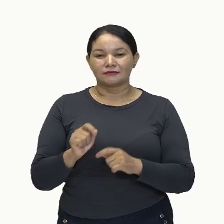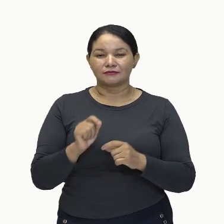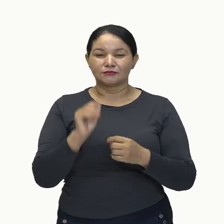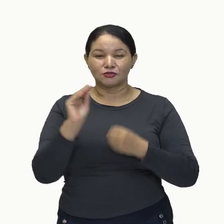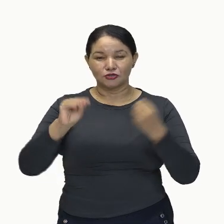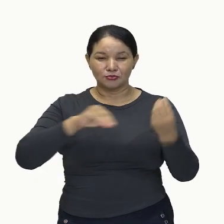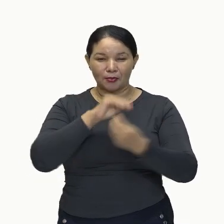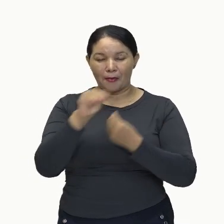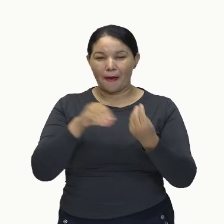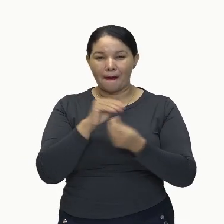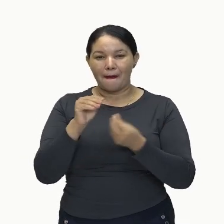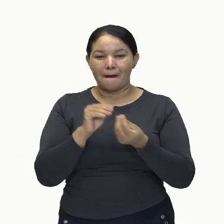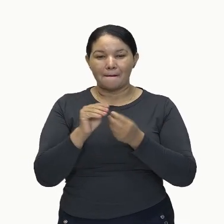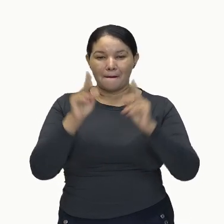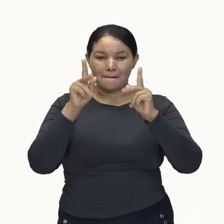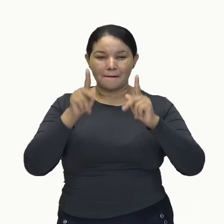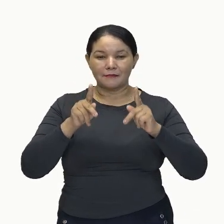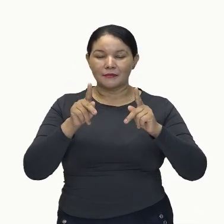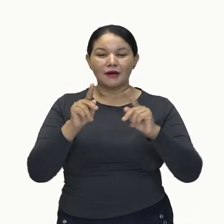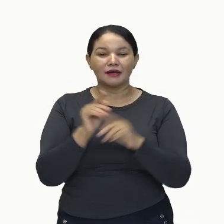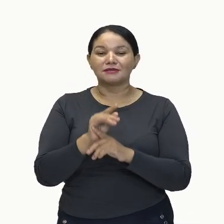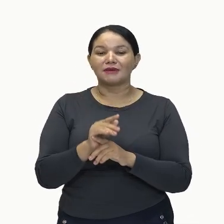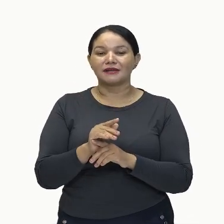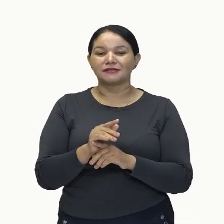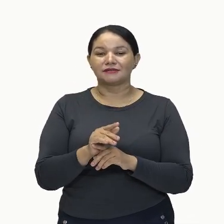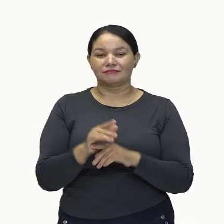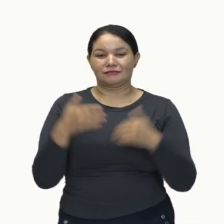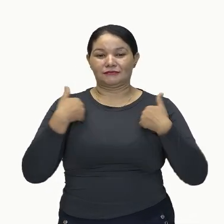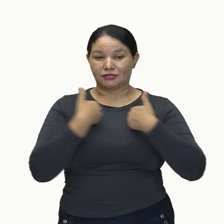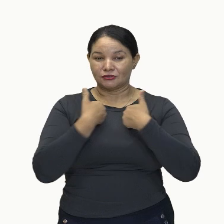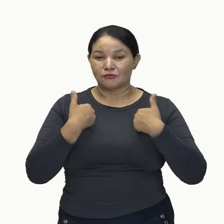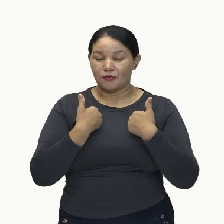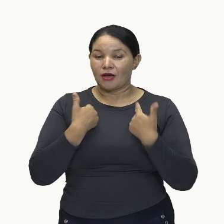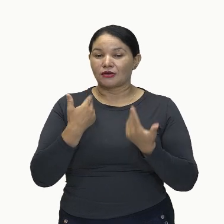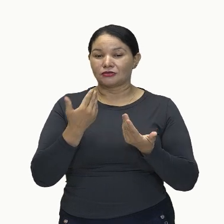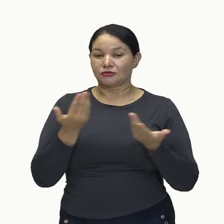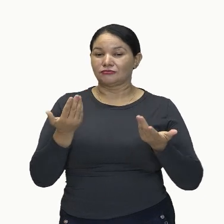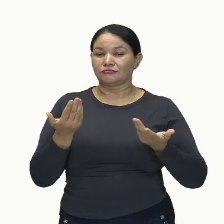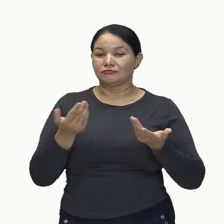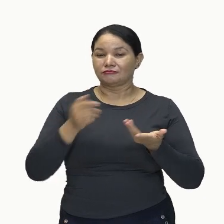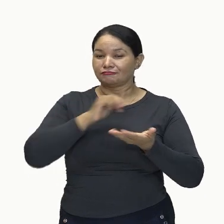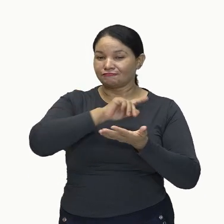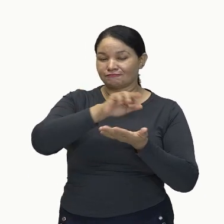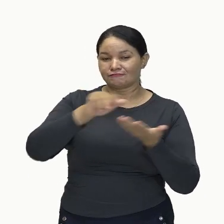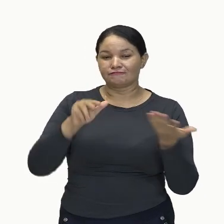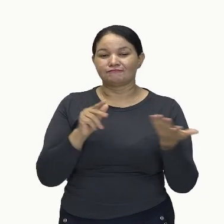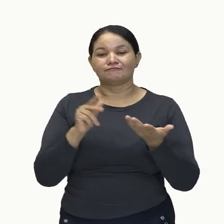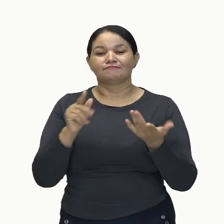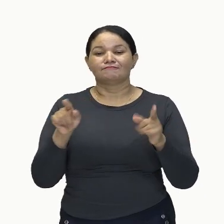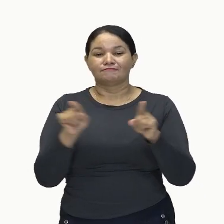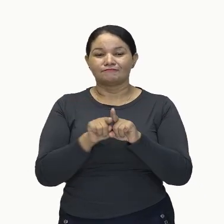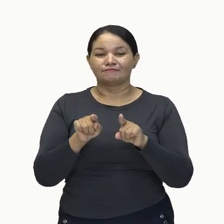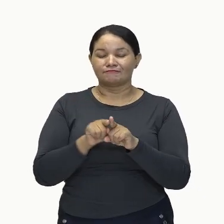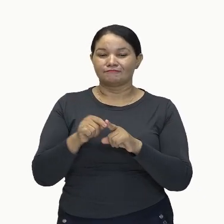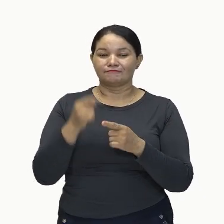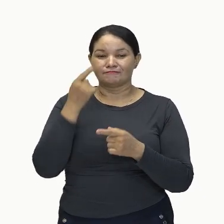observem a ideia aqui. Se misturavam animalidades e invenções